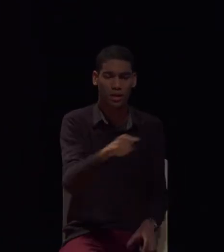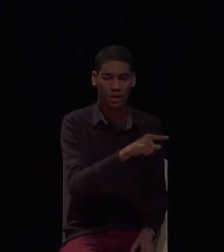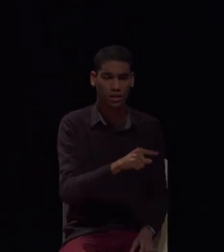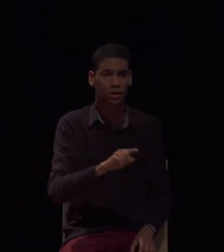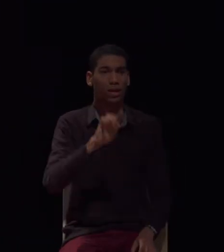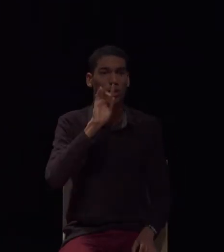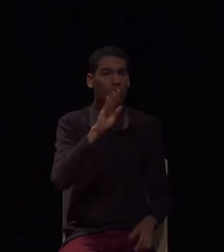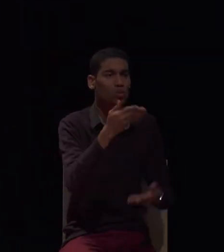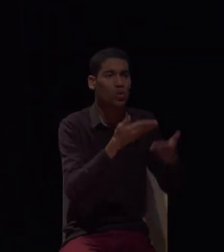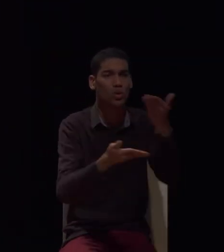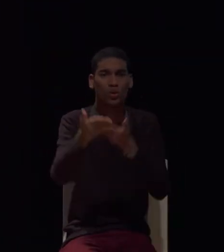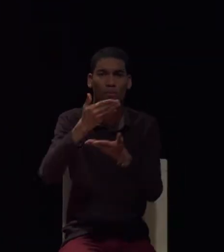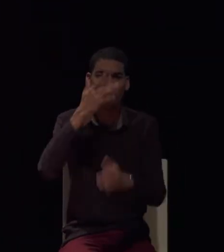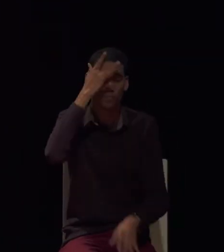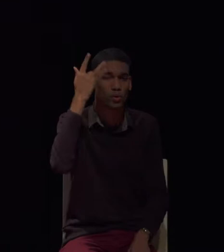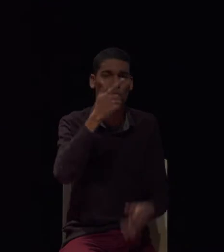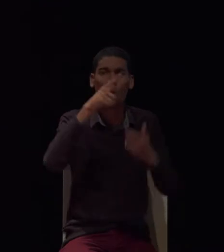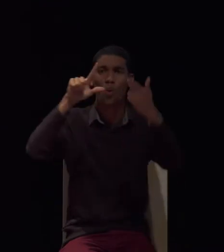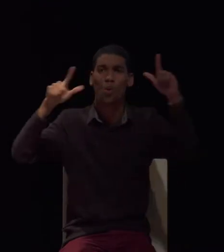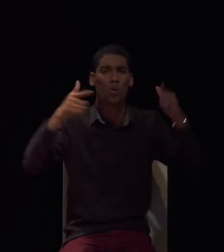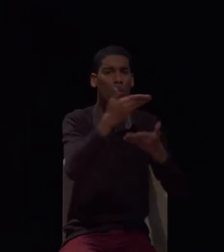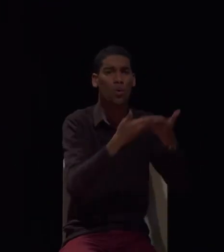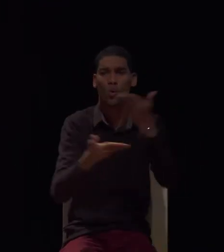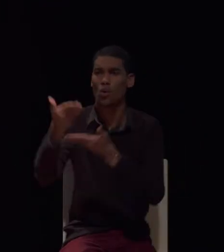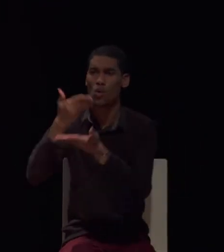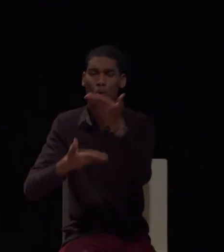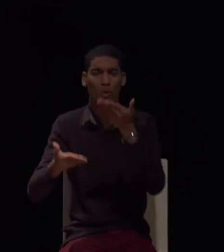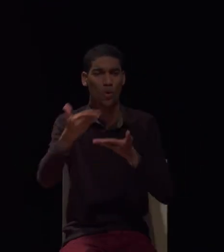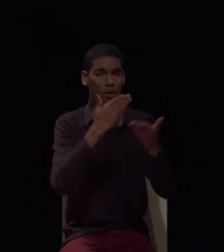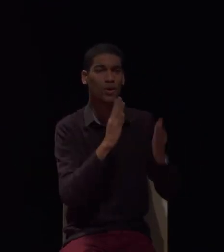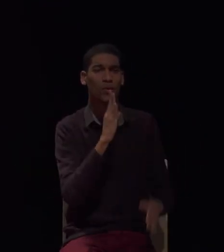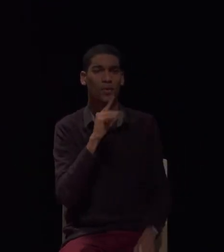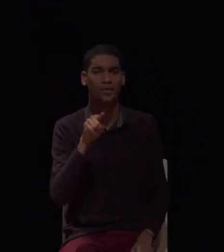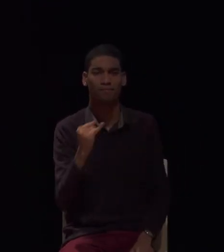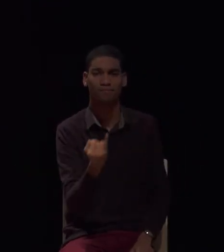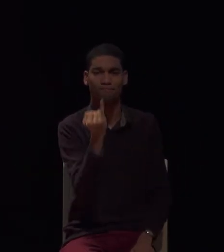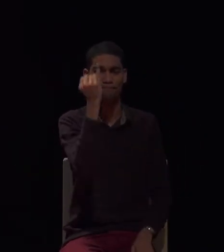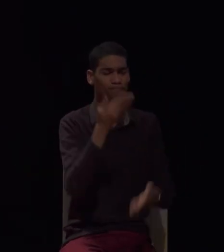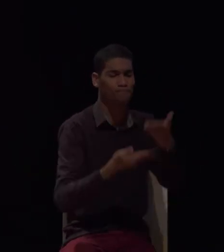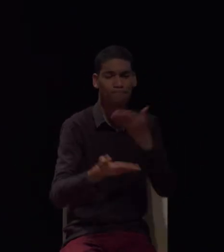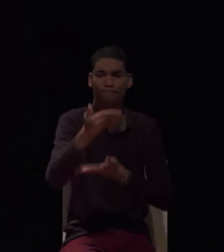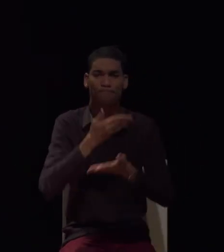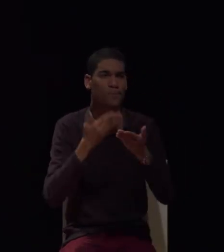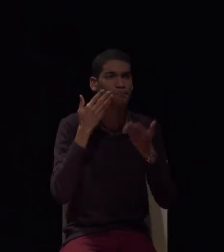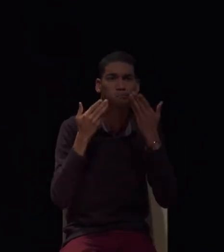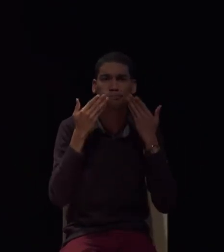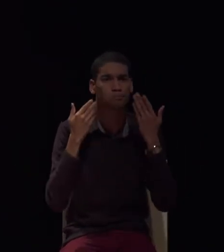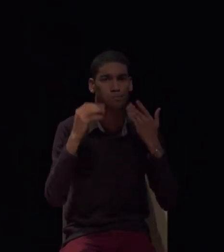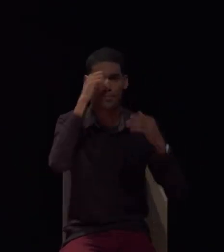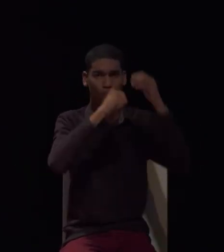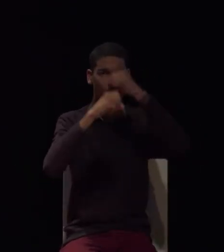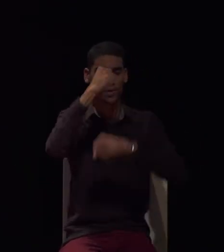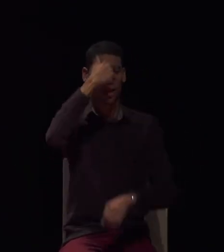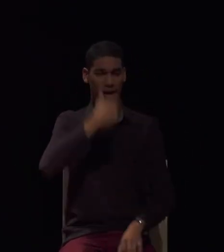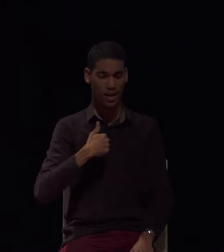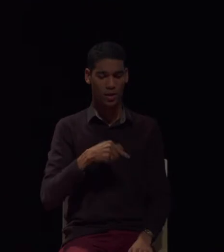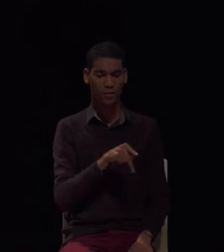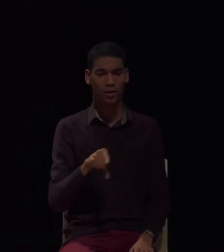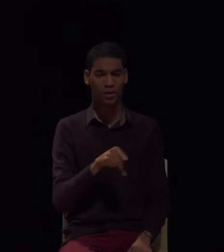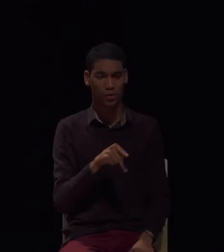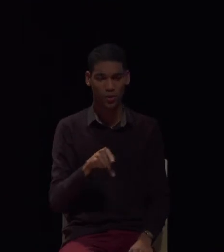articulação com outras pessoas como os conhecimentos que ele tem sentido então essa educadora popular